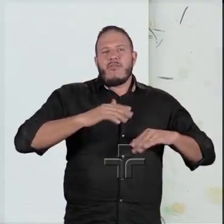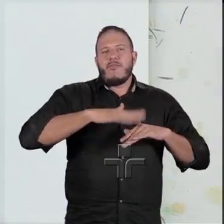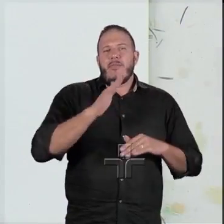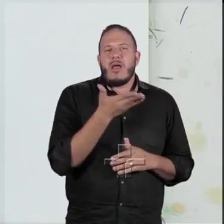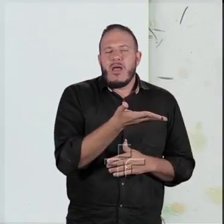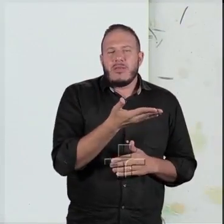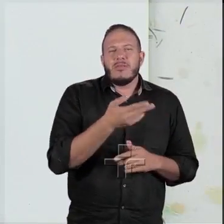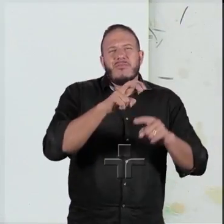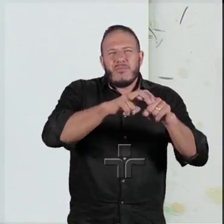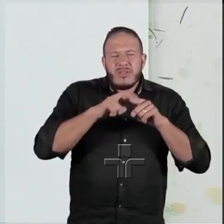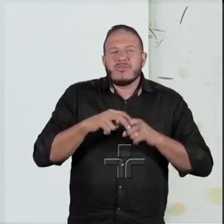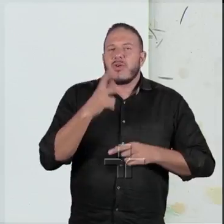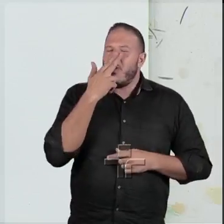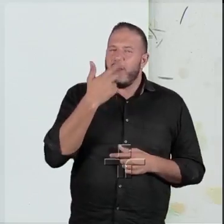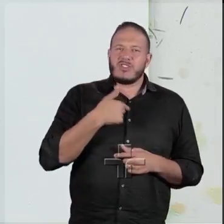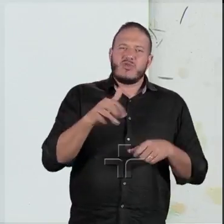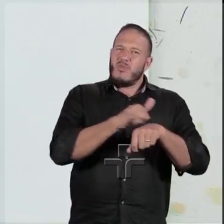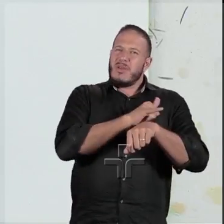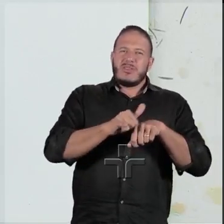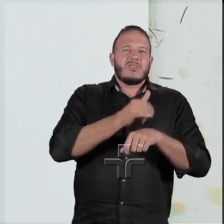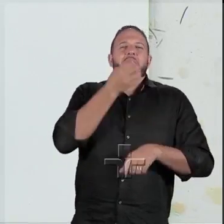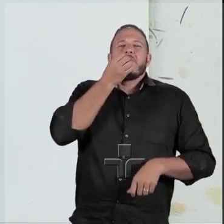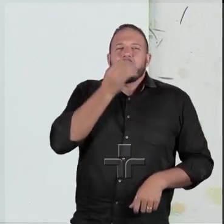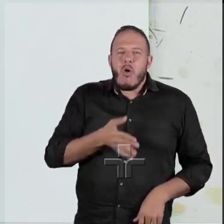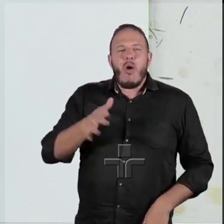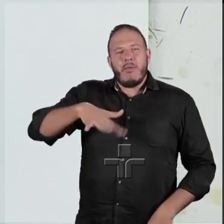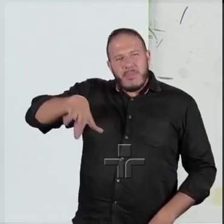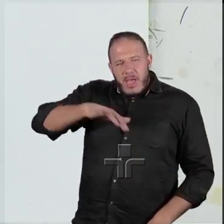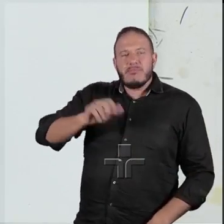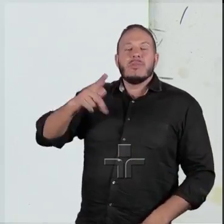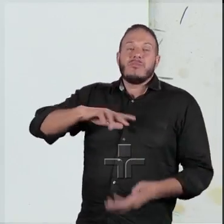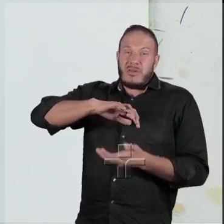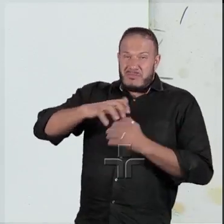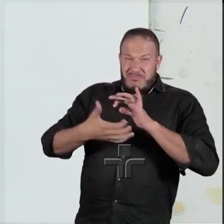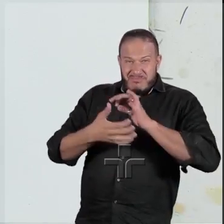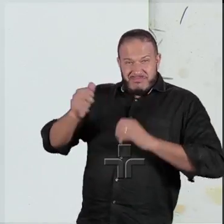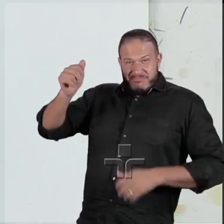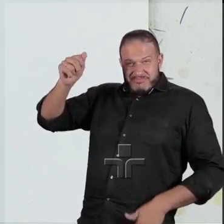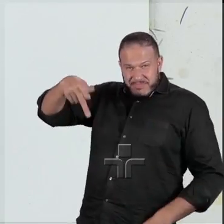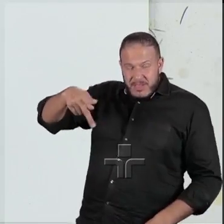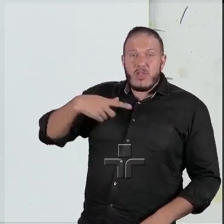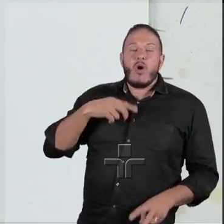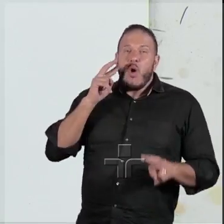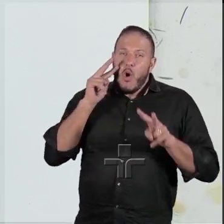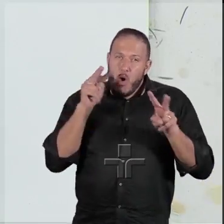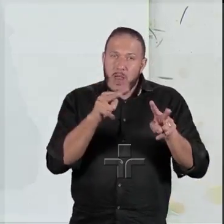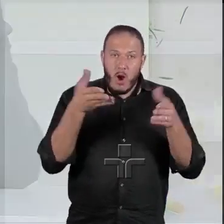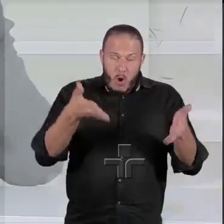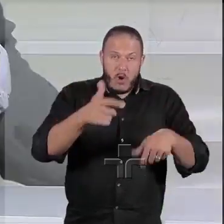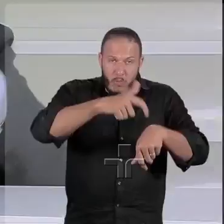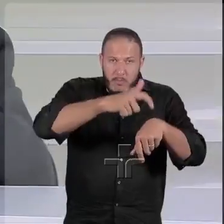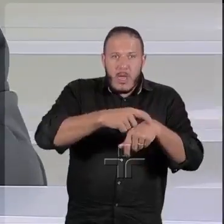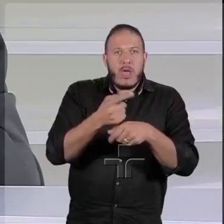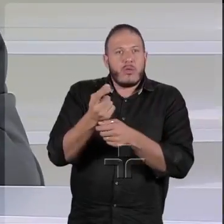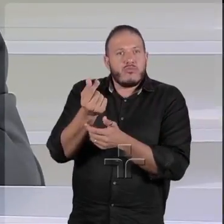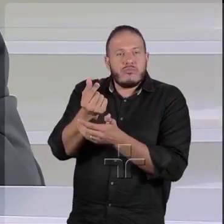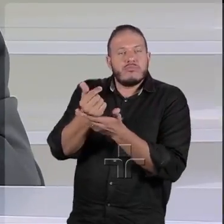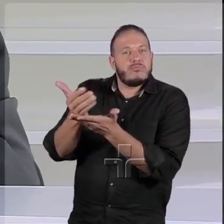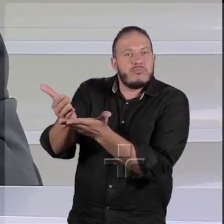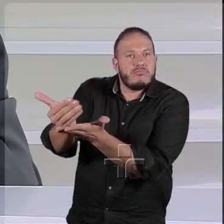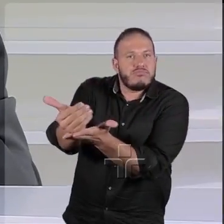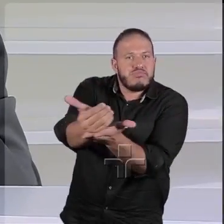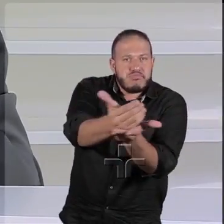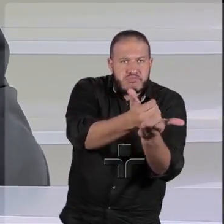acho que não é uma saída para a Previdência uma reforma tributária olhada como aumento de arrecadação. A reforma tributária